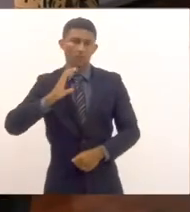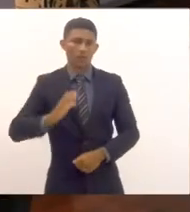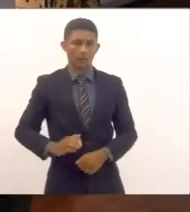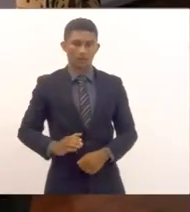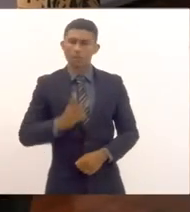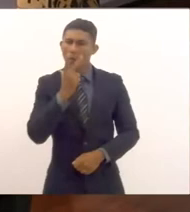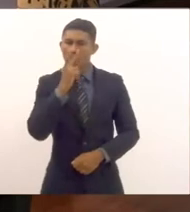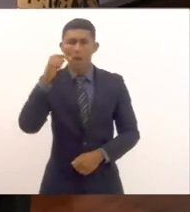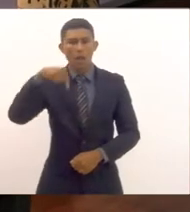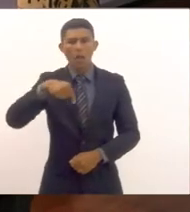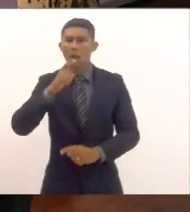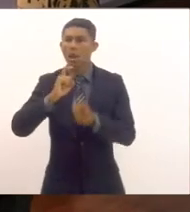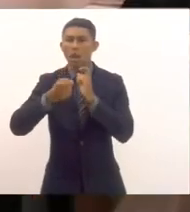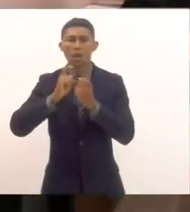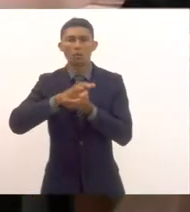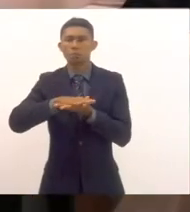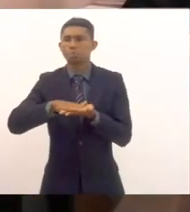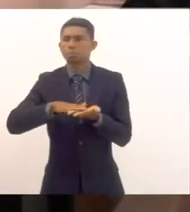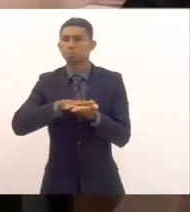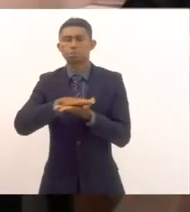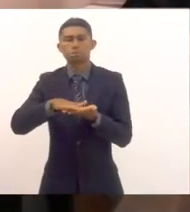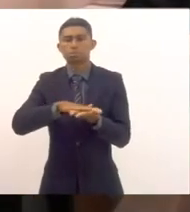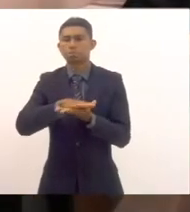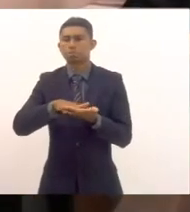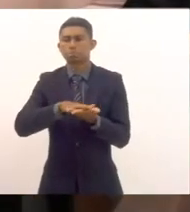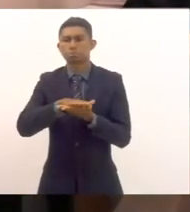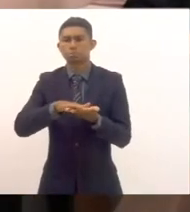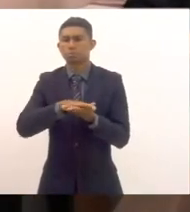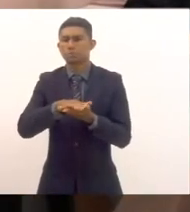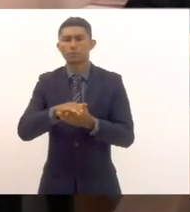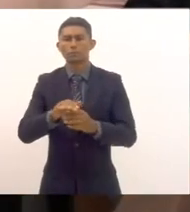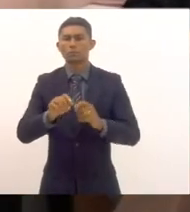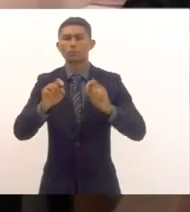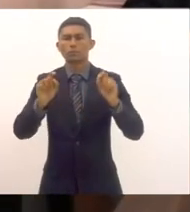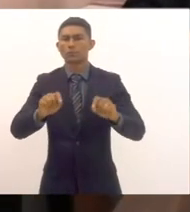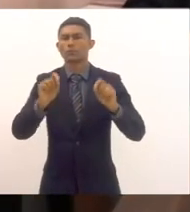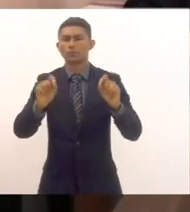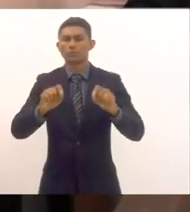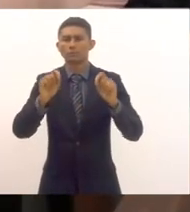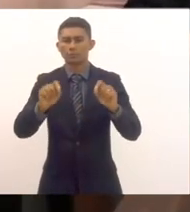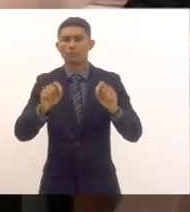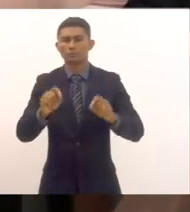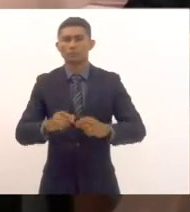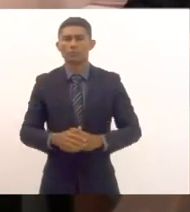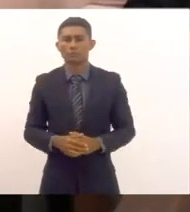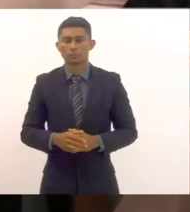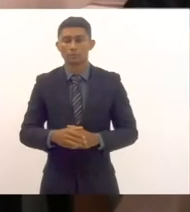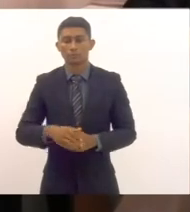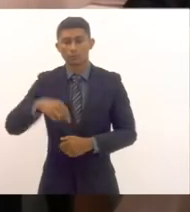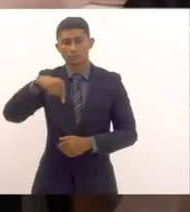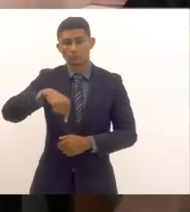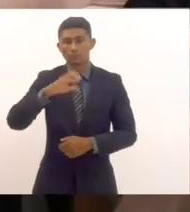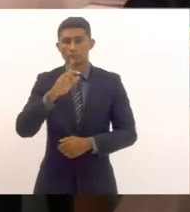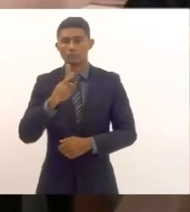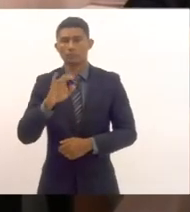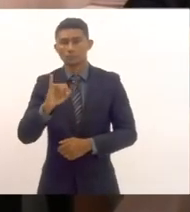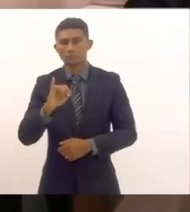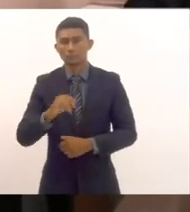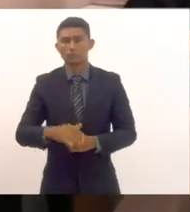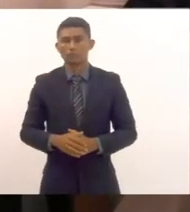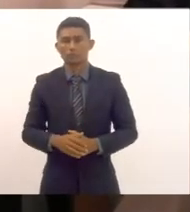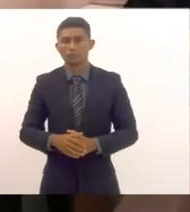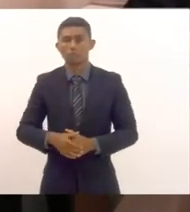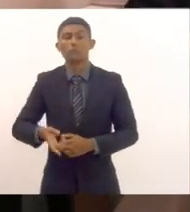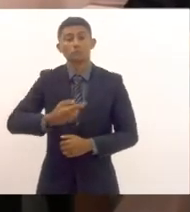contemplado em nenhum momento da da questão da da dessa dessa CPI e a gente tem